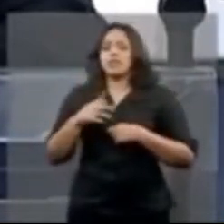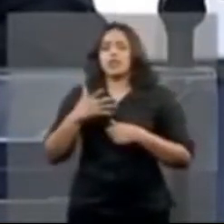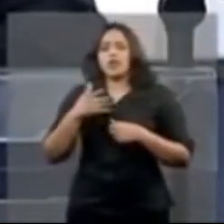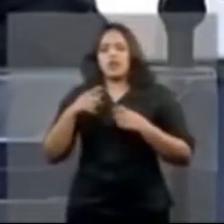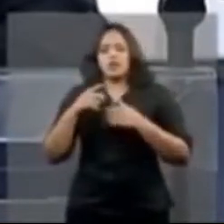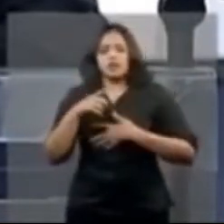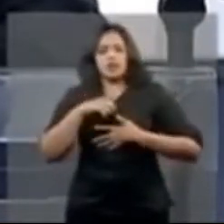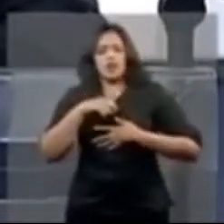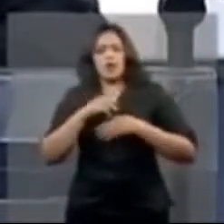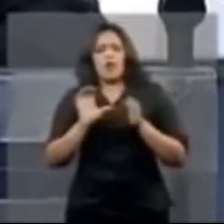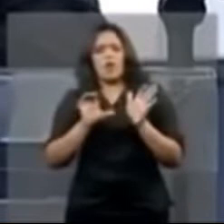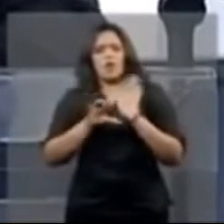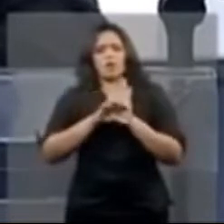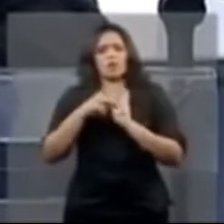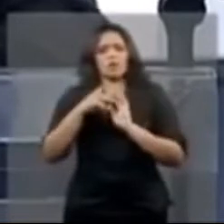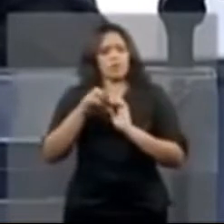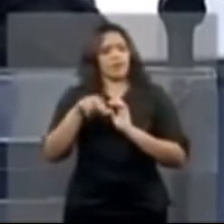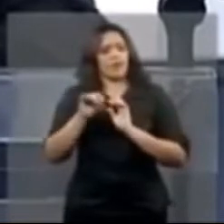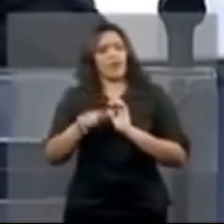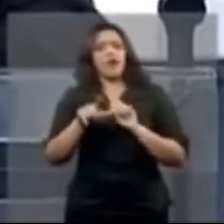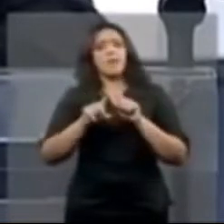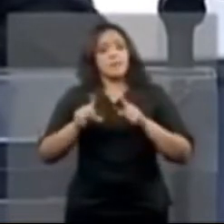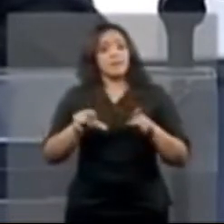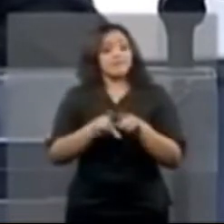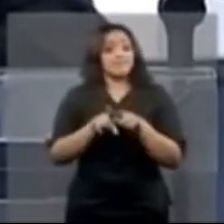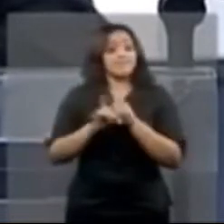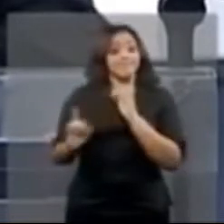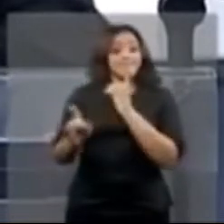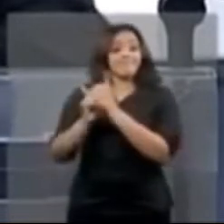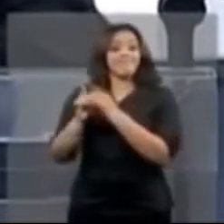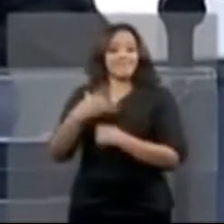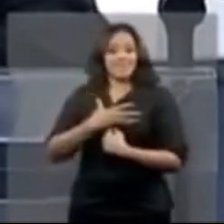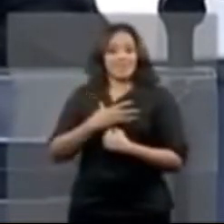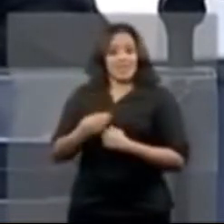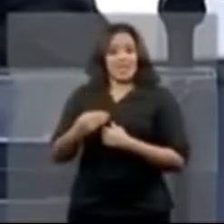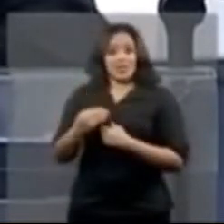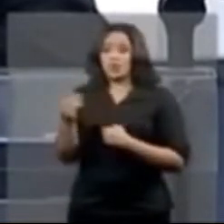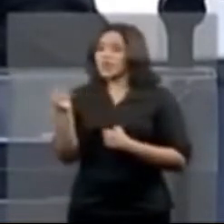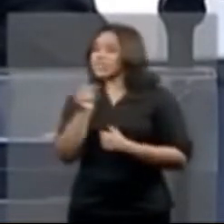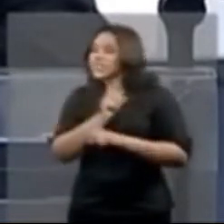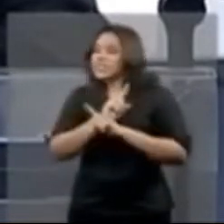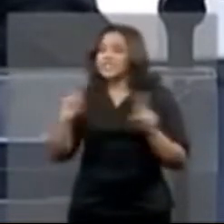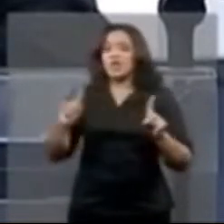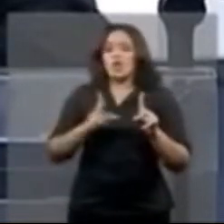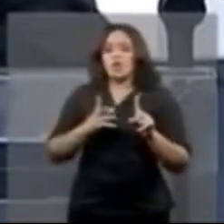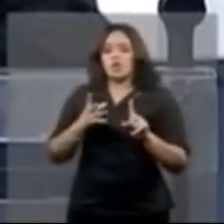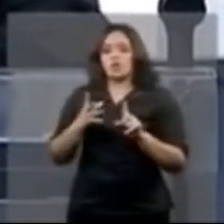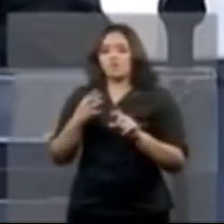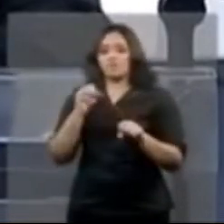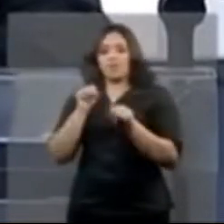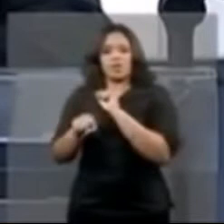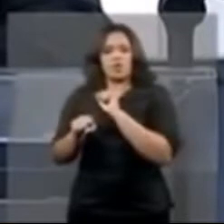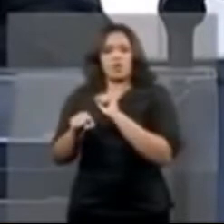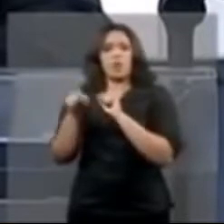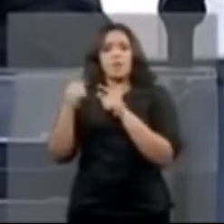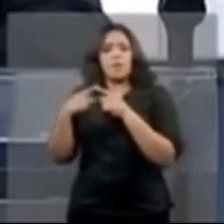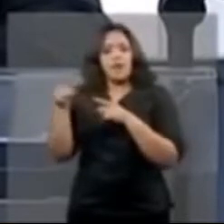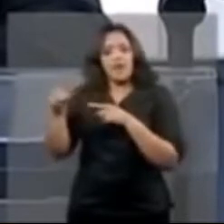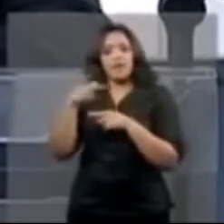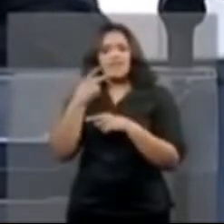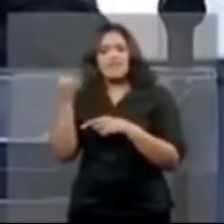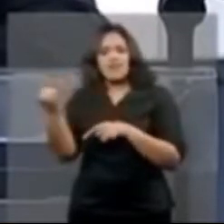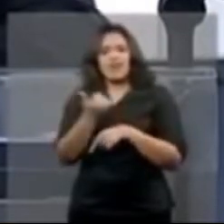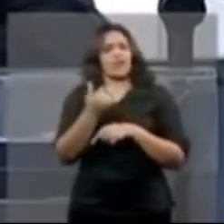Código Penal, mas também encontrará os seus filhos, que elas não abortaram, dizendo: obrigado, porque vocês me